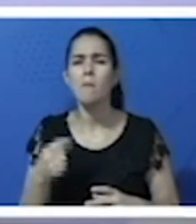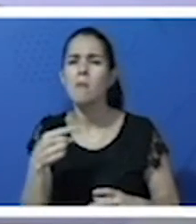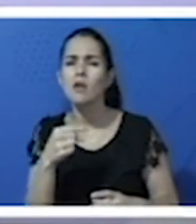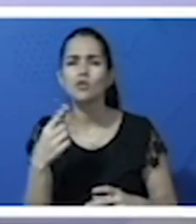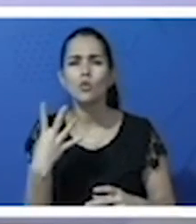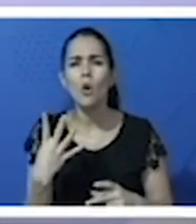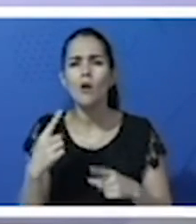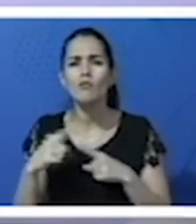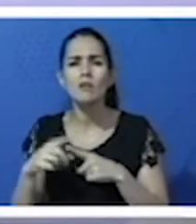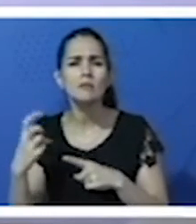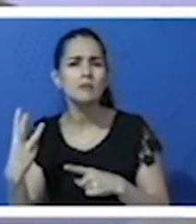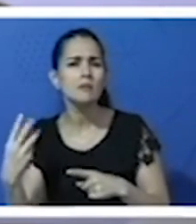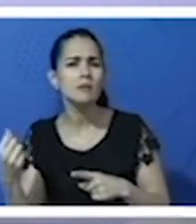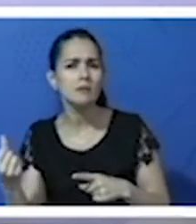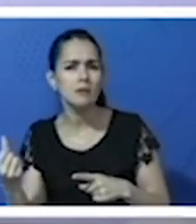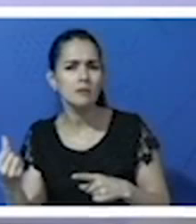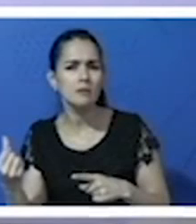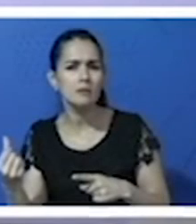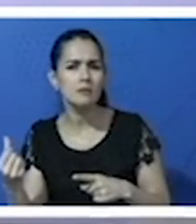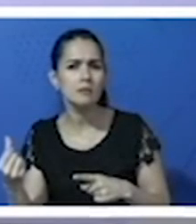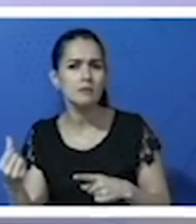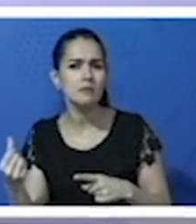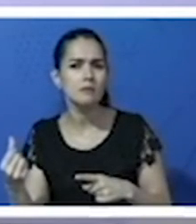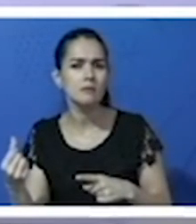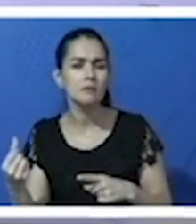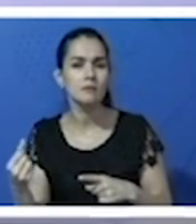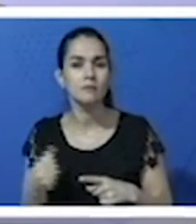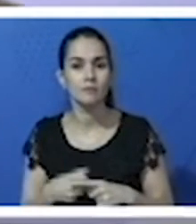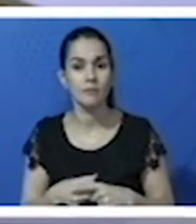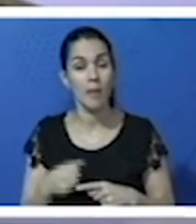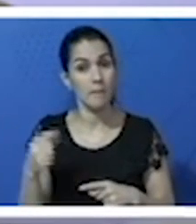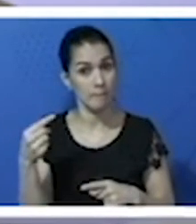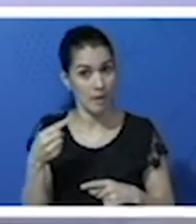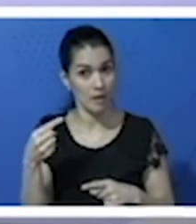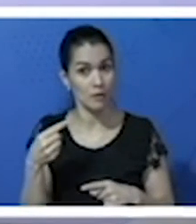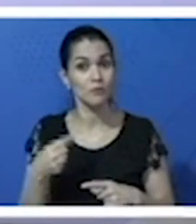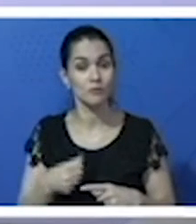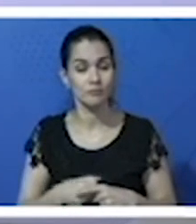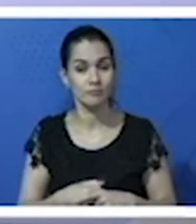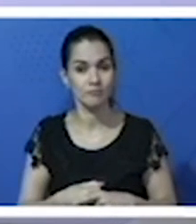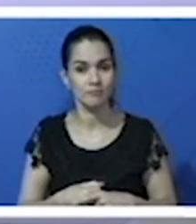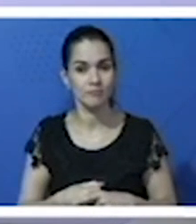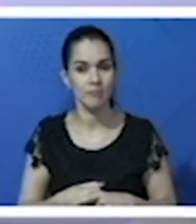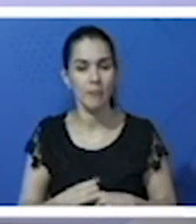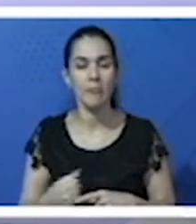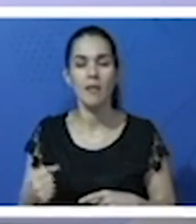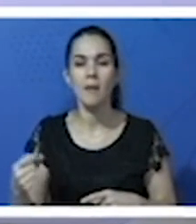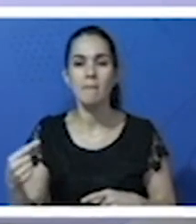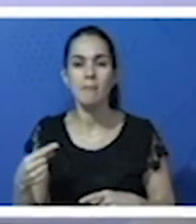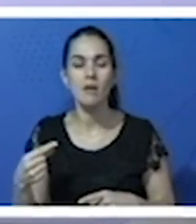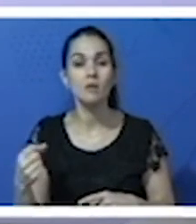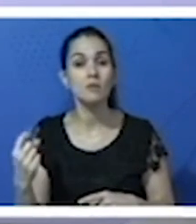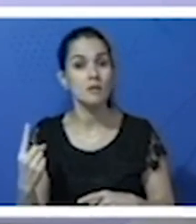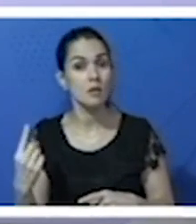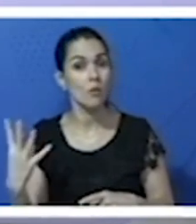4 vezes 36. Sinais diferentes dá menos. 4 vezes 36 dá 144.